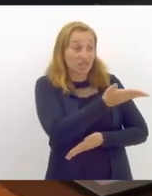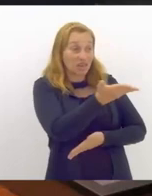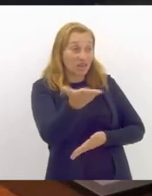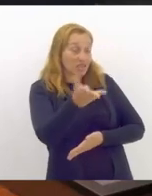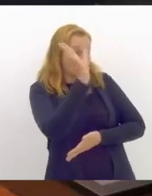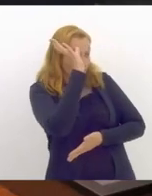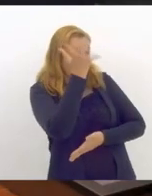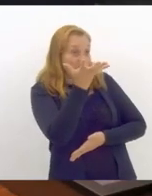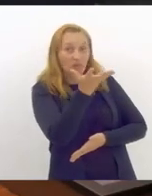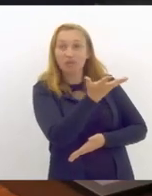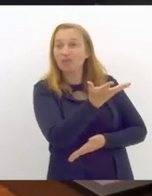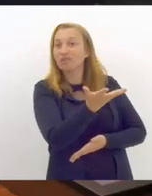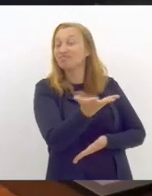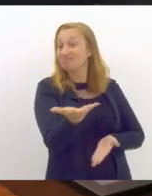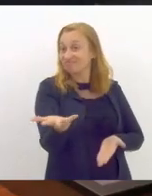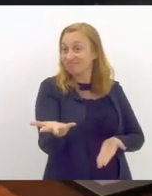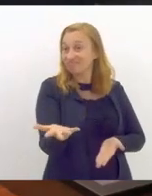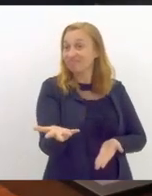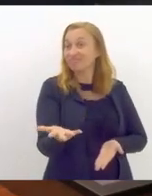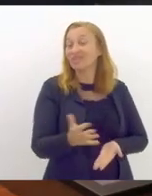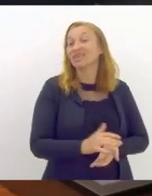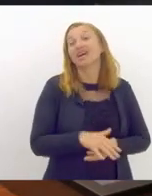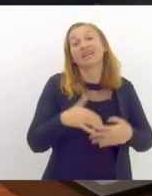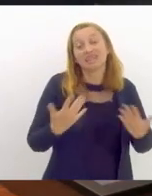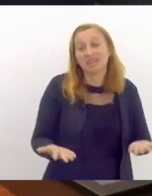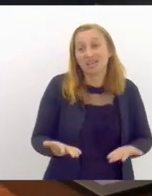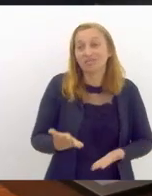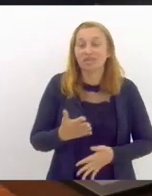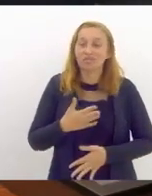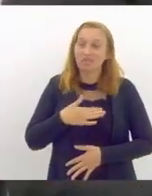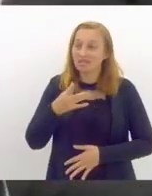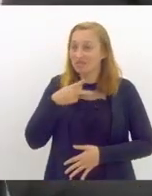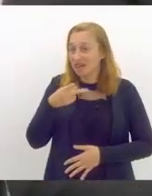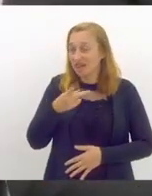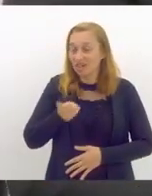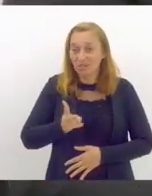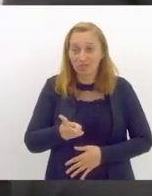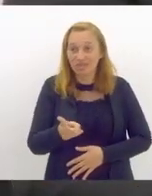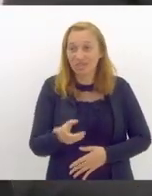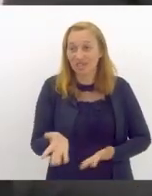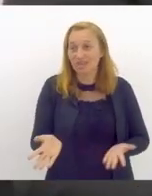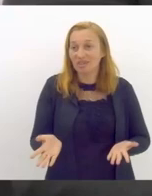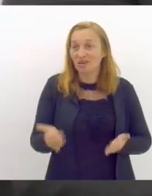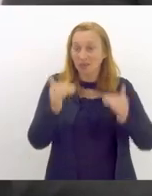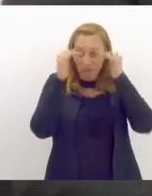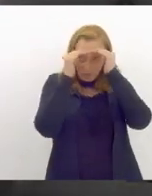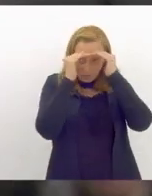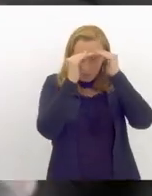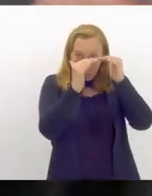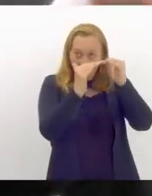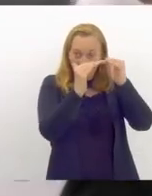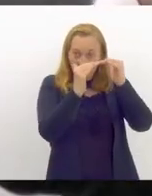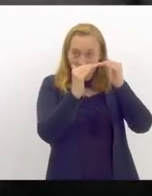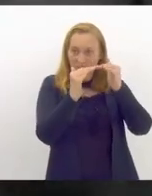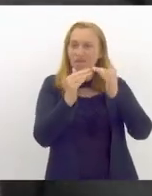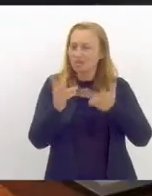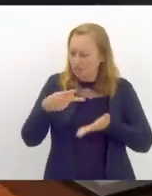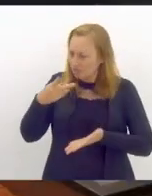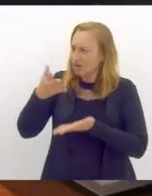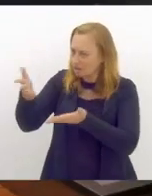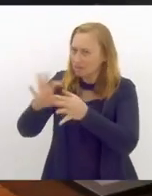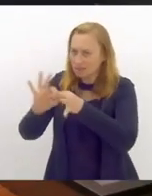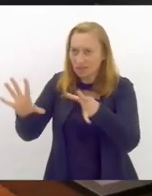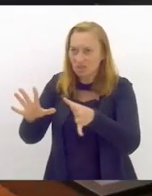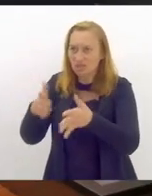os atores agora que tem que resolver então de minha parte como sempre obedecendo uma parte de uma parte do Senhor